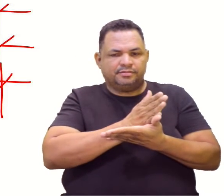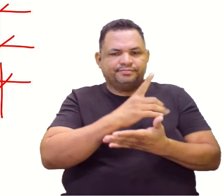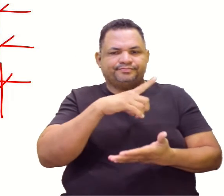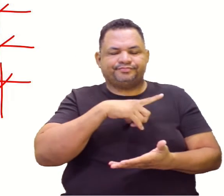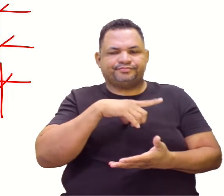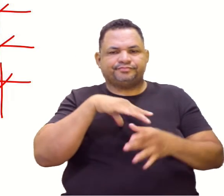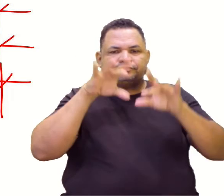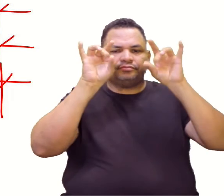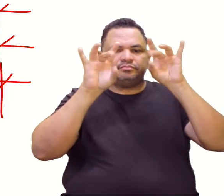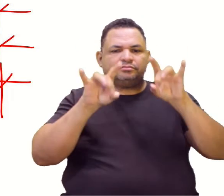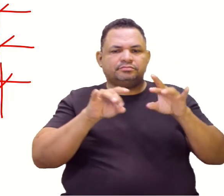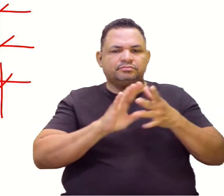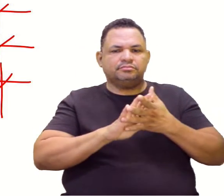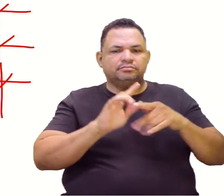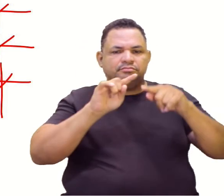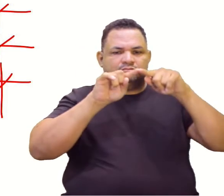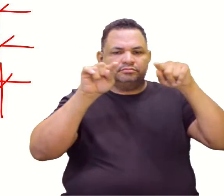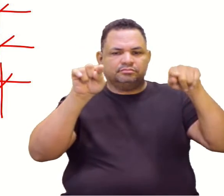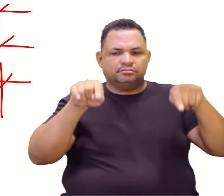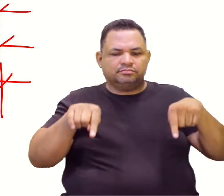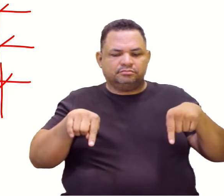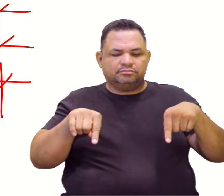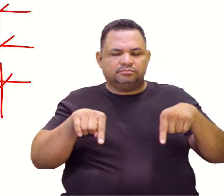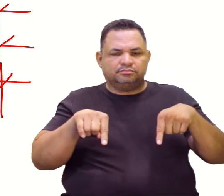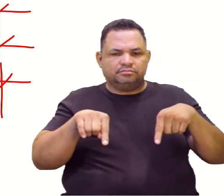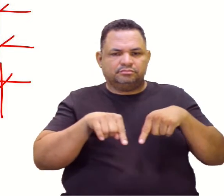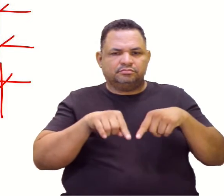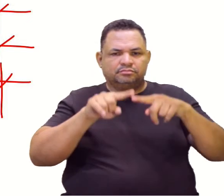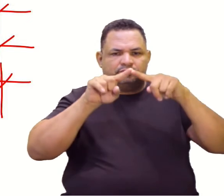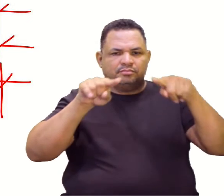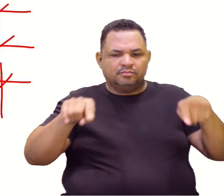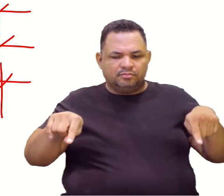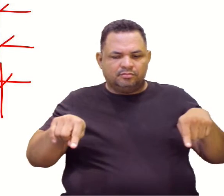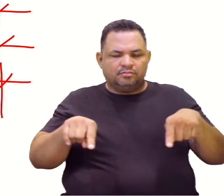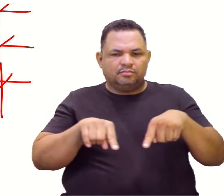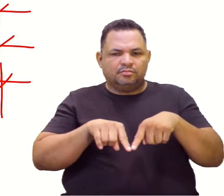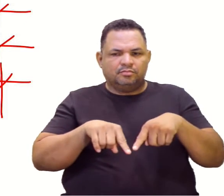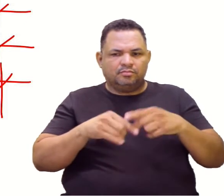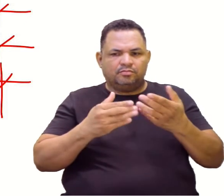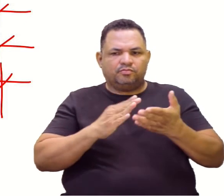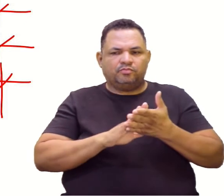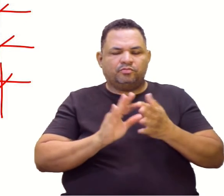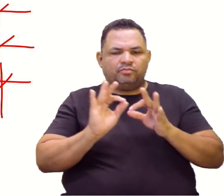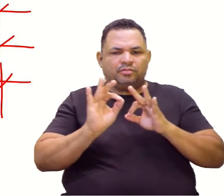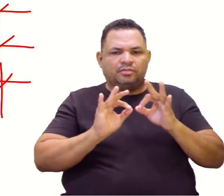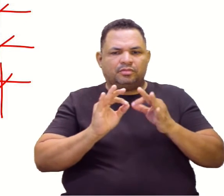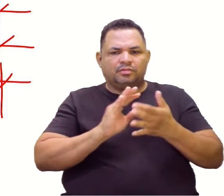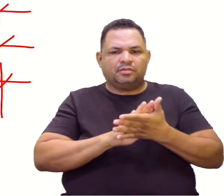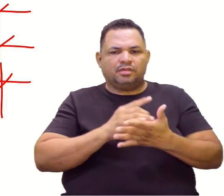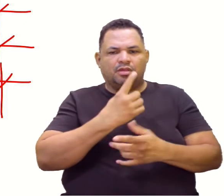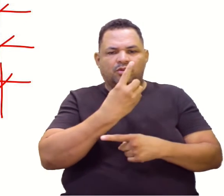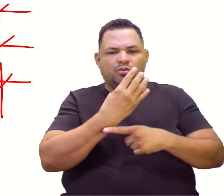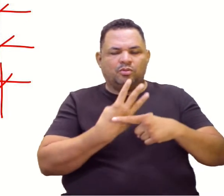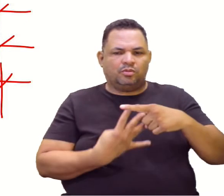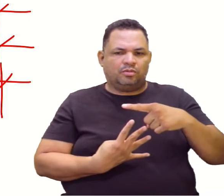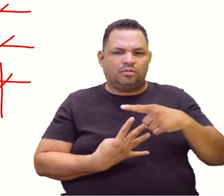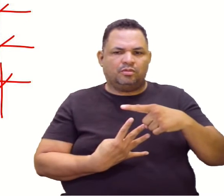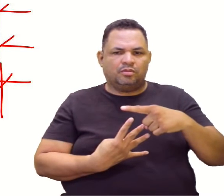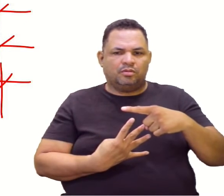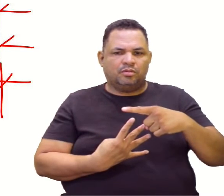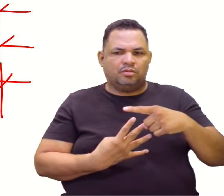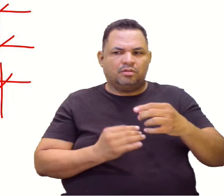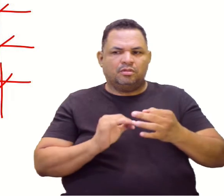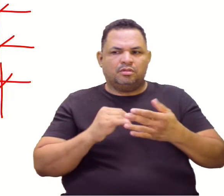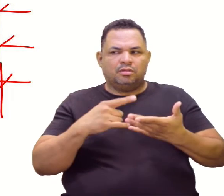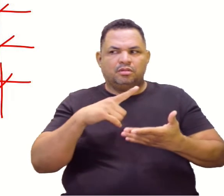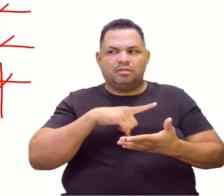detalhe, tá? Ele não é quadrado, ele é triângulo. Então quando eu pego a metade da metade, dá 1/4. Só que ele é um triângulo,